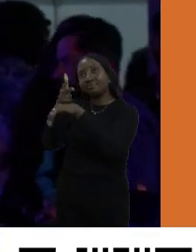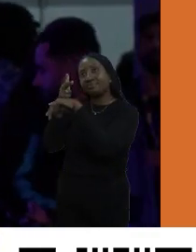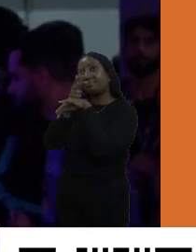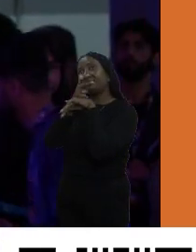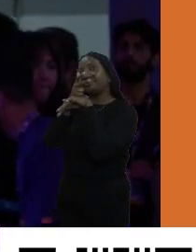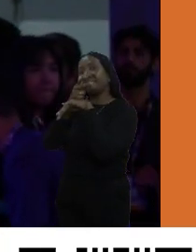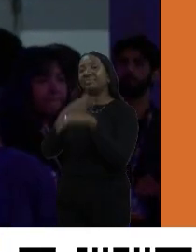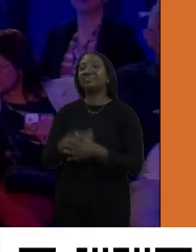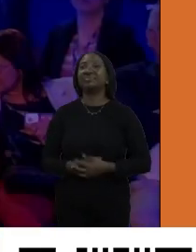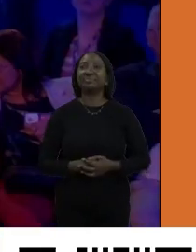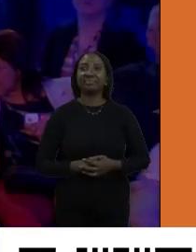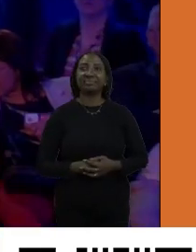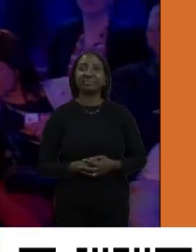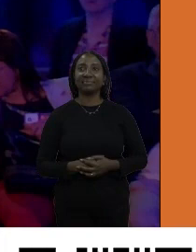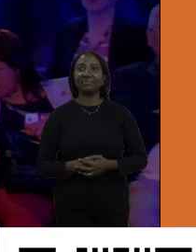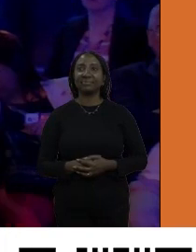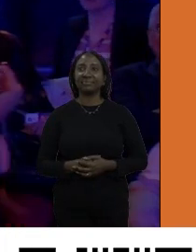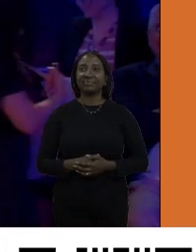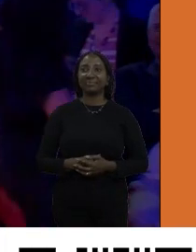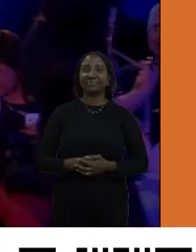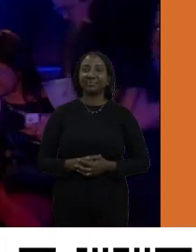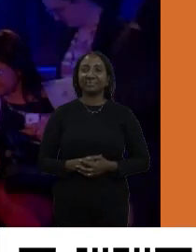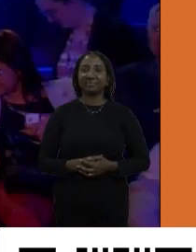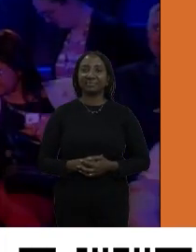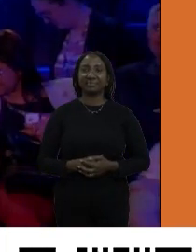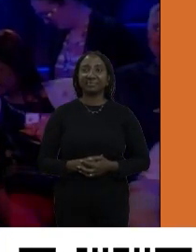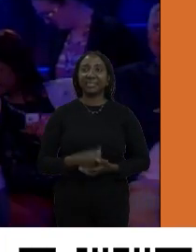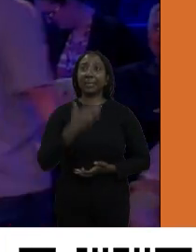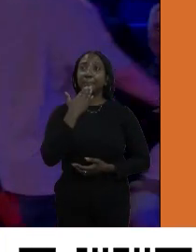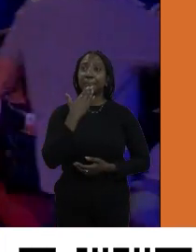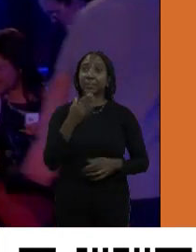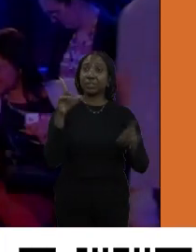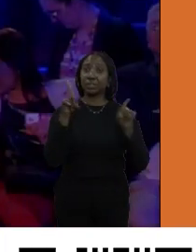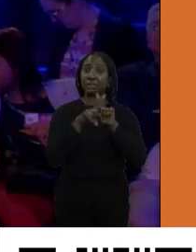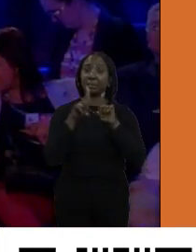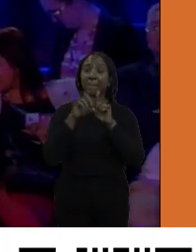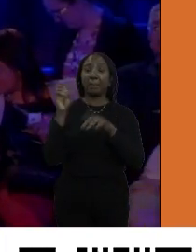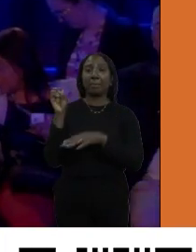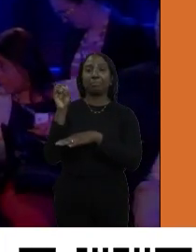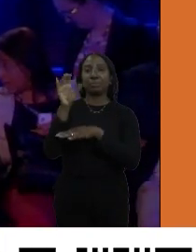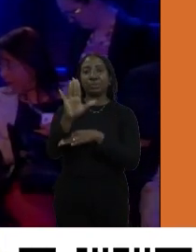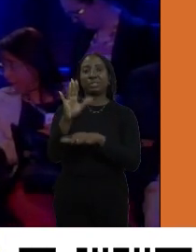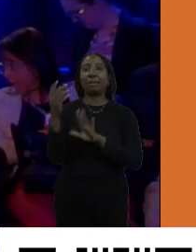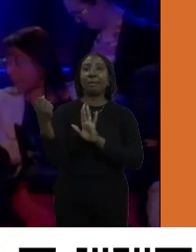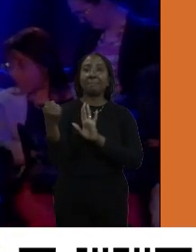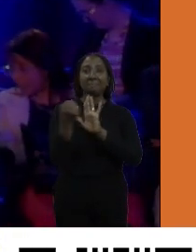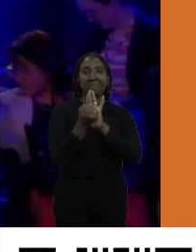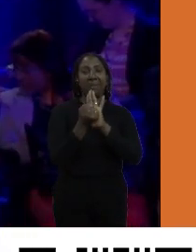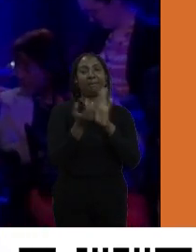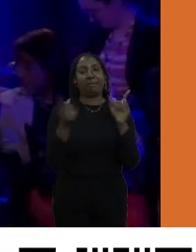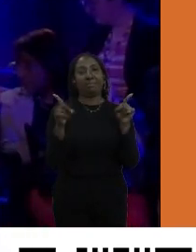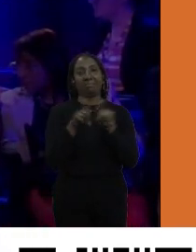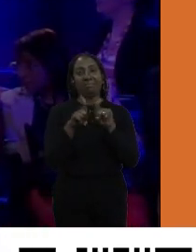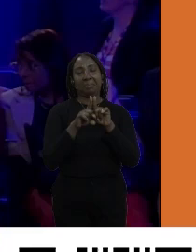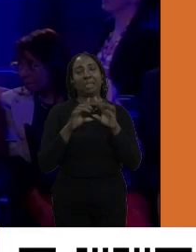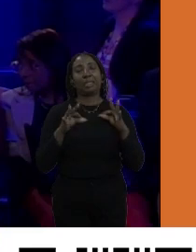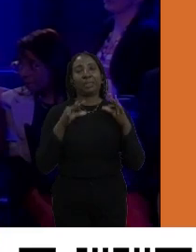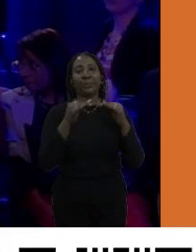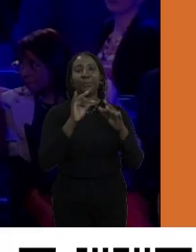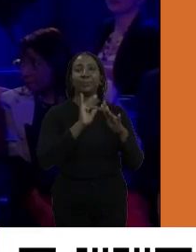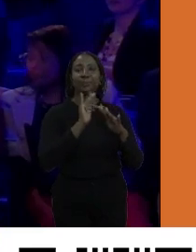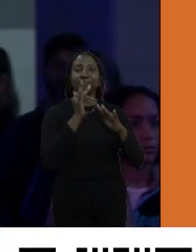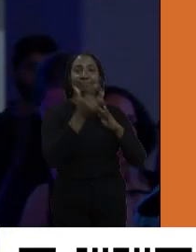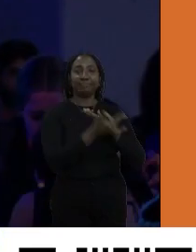Aê, tudo bem lá. Aí, ó? Uhul! Queria pedir para vocês também postarem, marcarem a gente aqui, ó. Agora já? Marca a gente em todas as redes